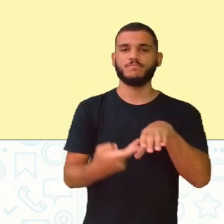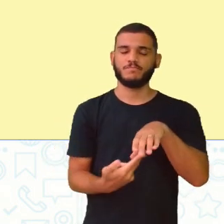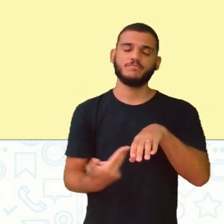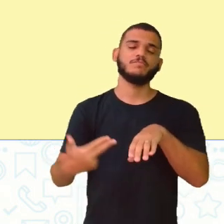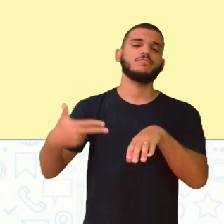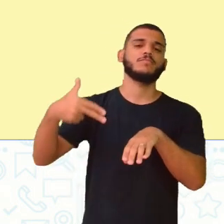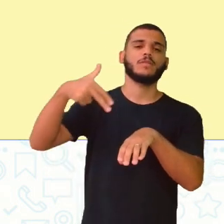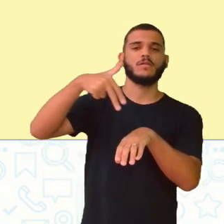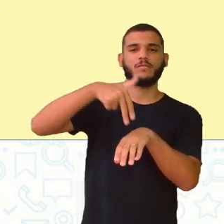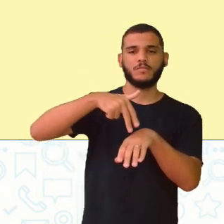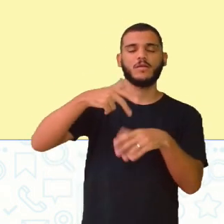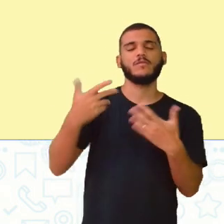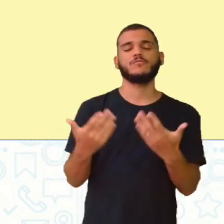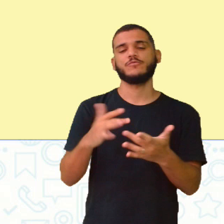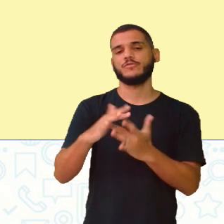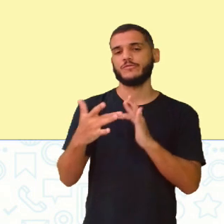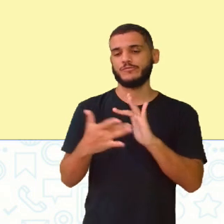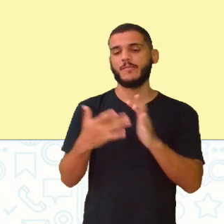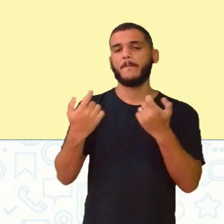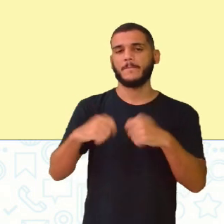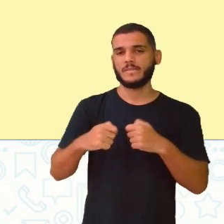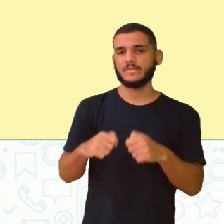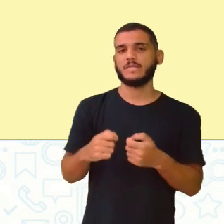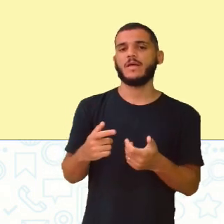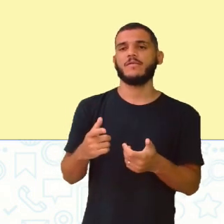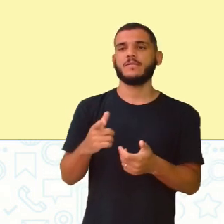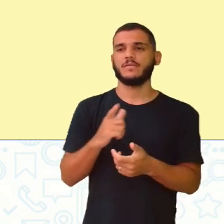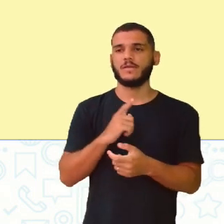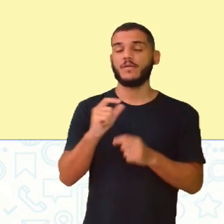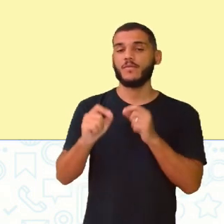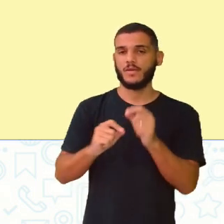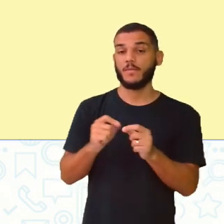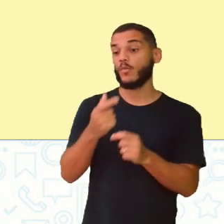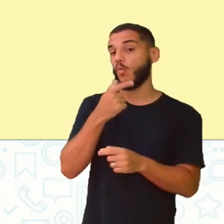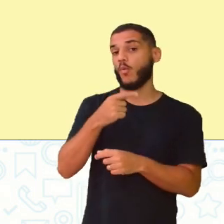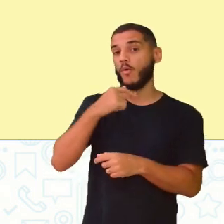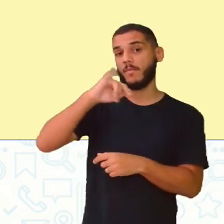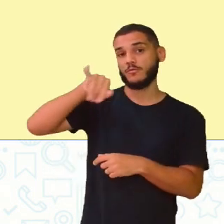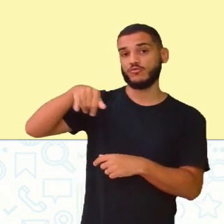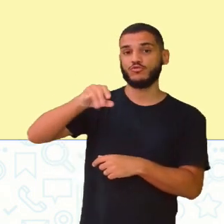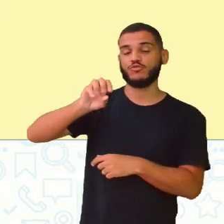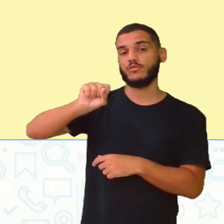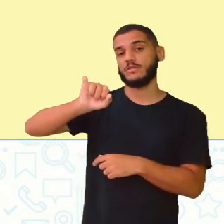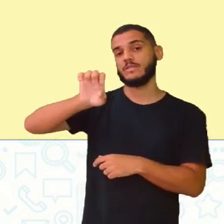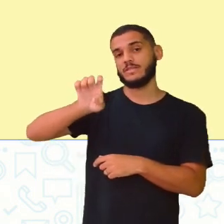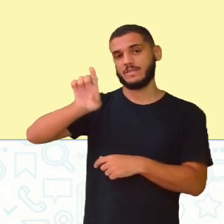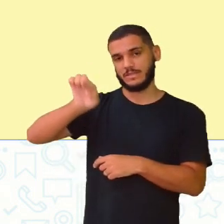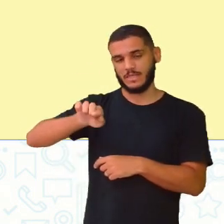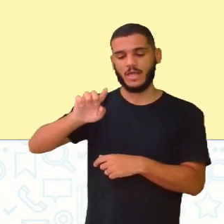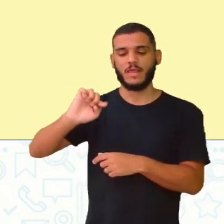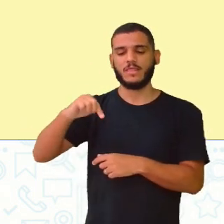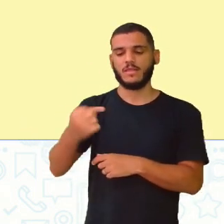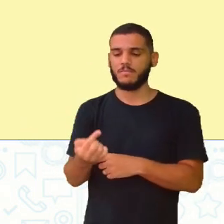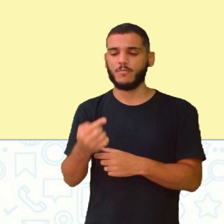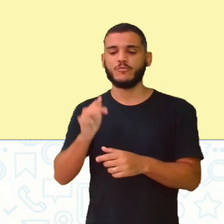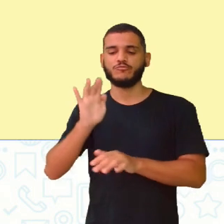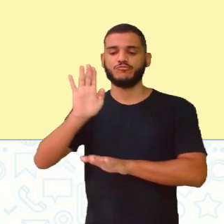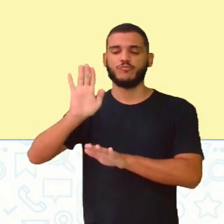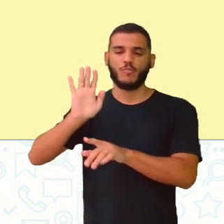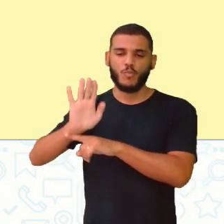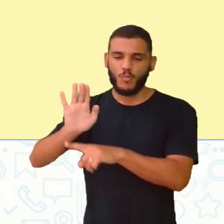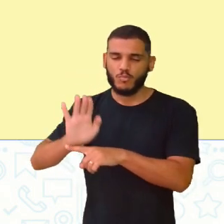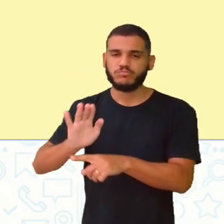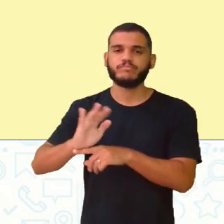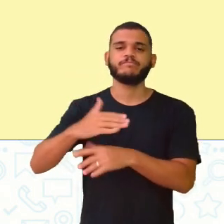que ele seria embalsamado, não é? José de Arimateia, depois da morte, não é? Este homem vai lá, cuida do corpo